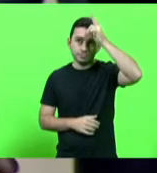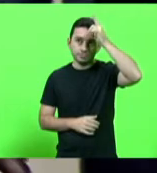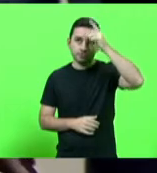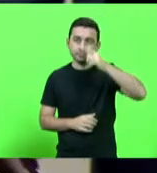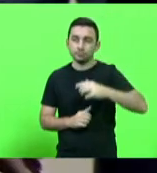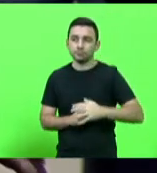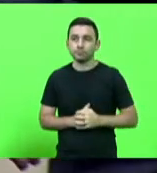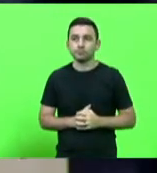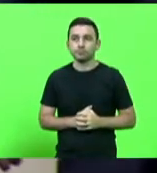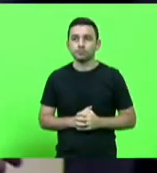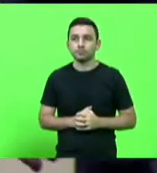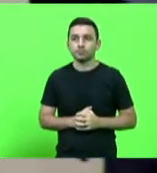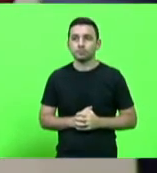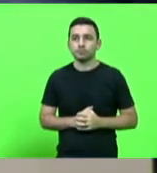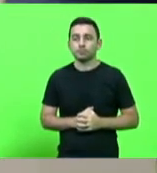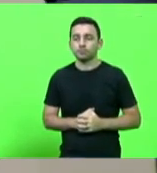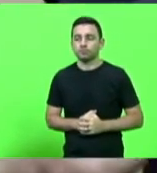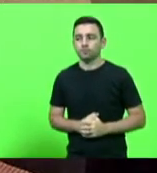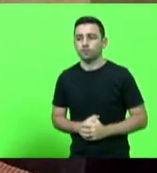acompanhando ainda.